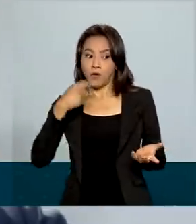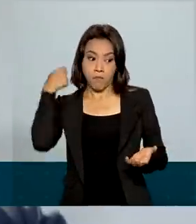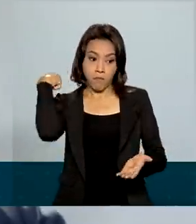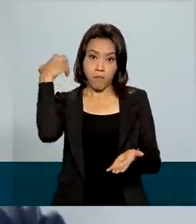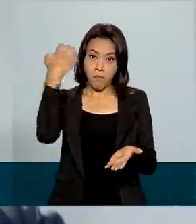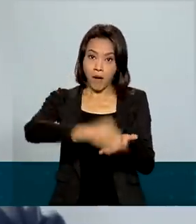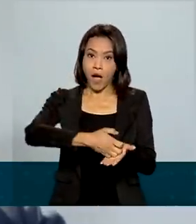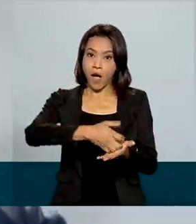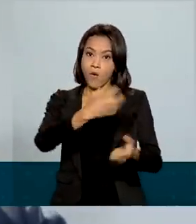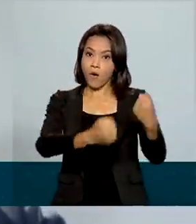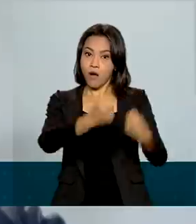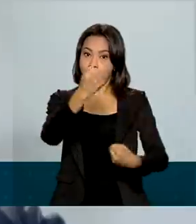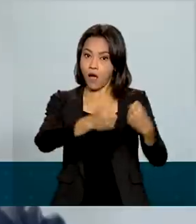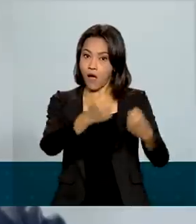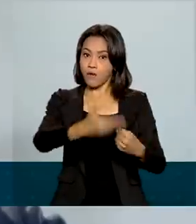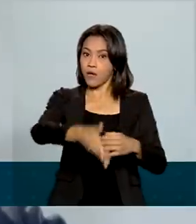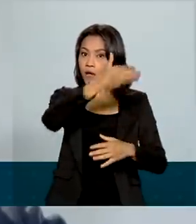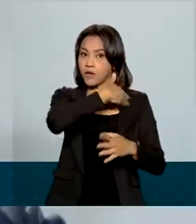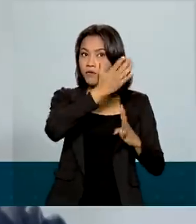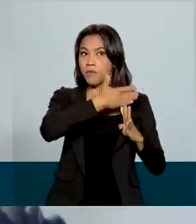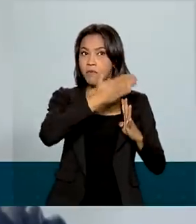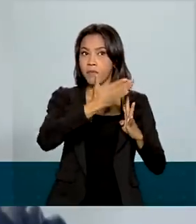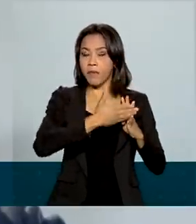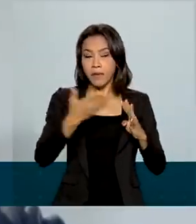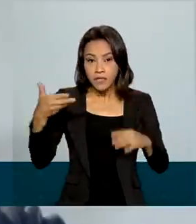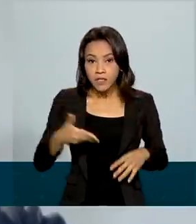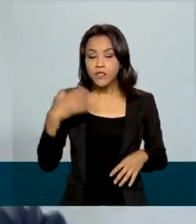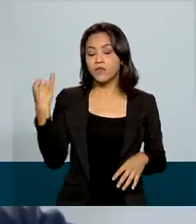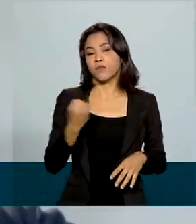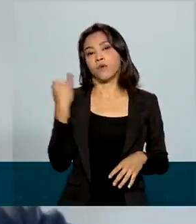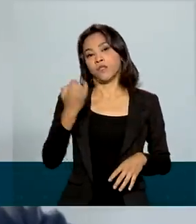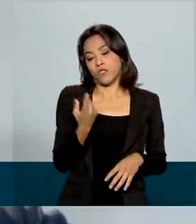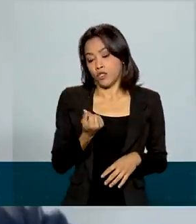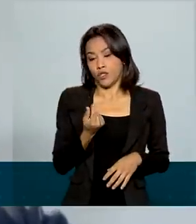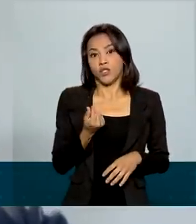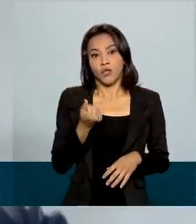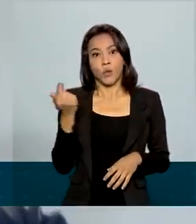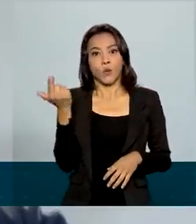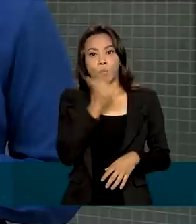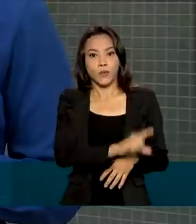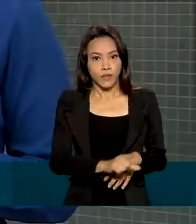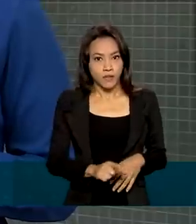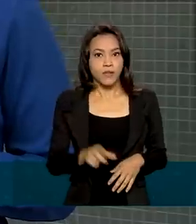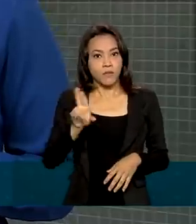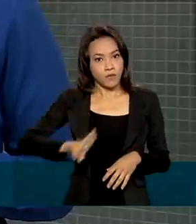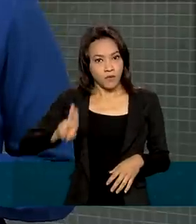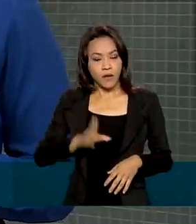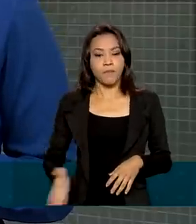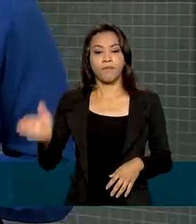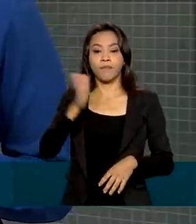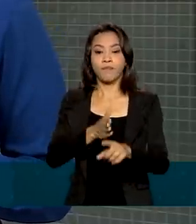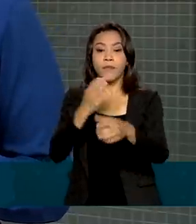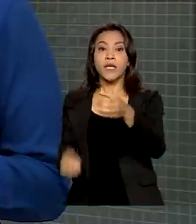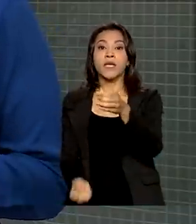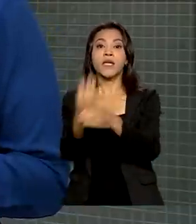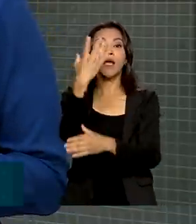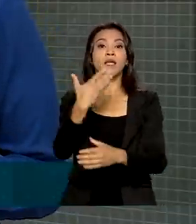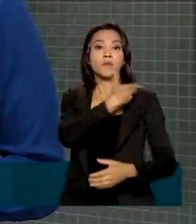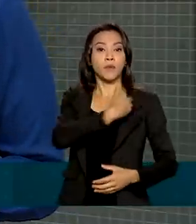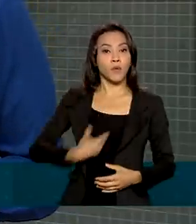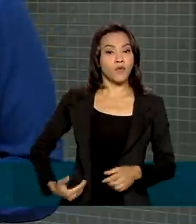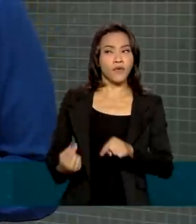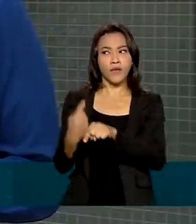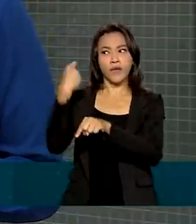tá o carro financiado no segundo ano foi muito importante o dinheiro que eu consegui da uso criado pelo governo em